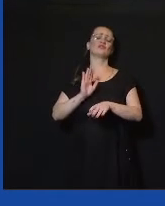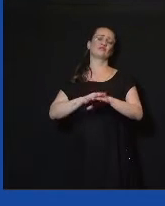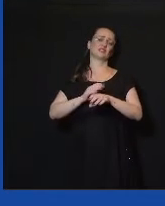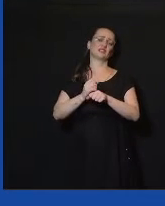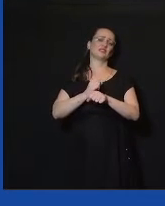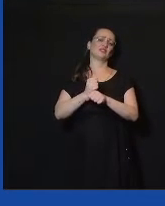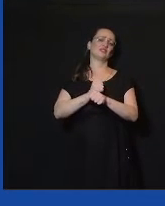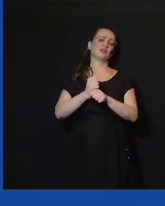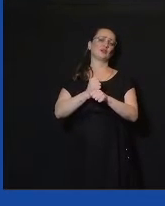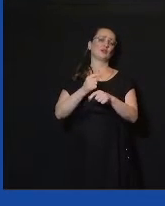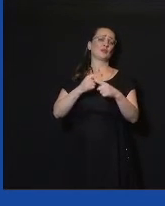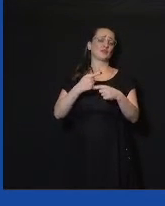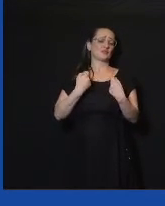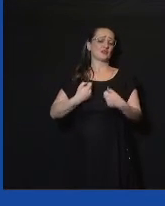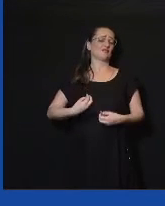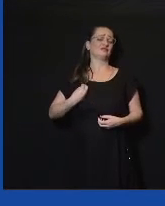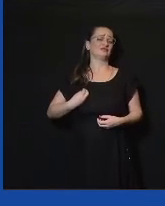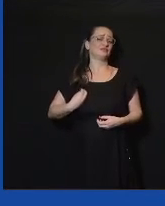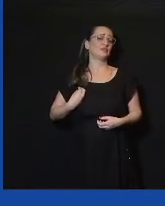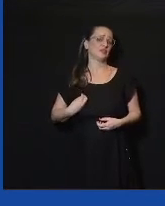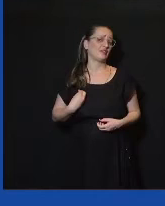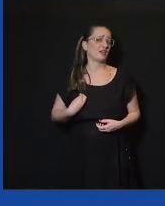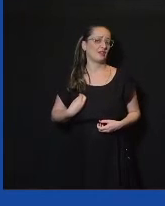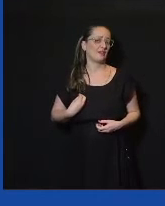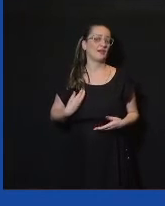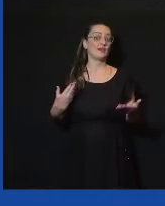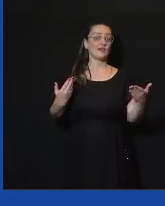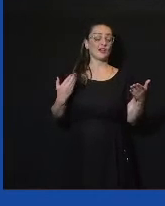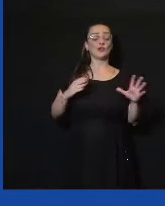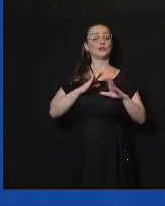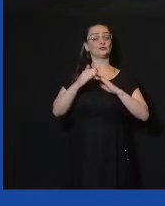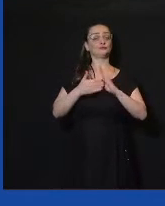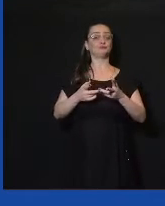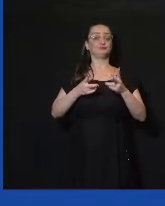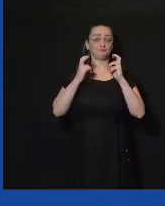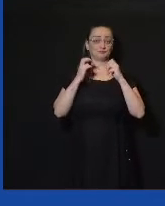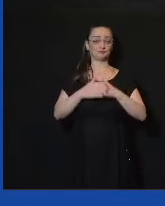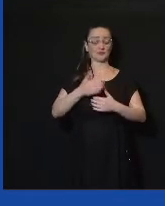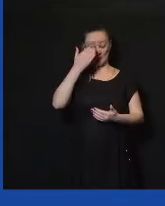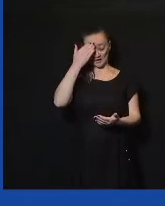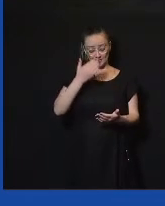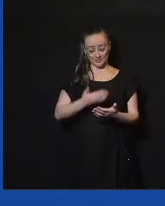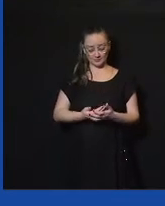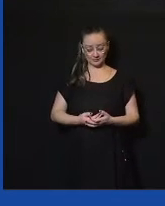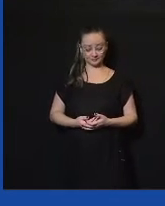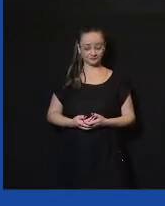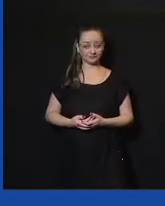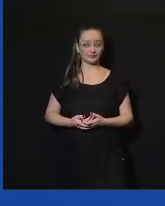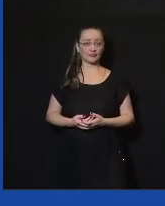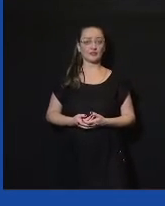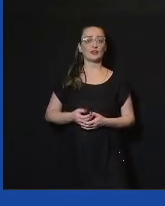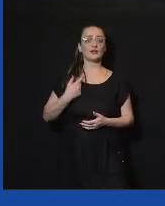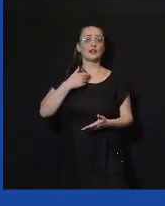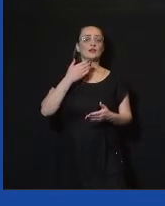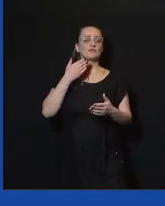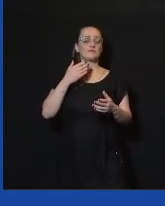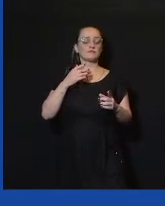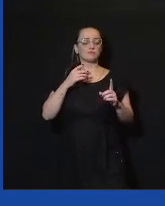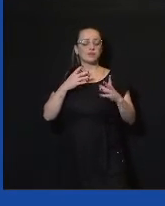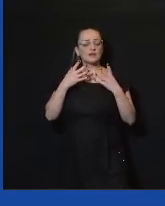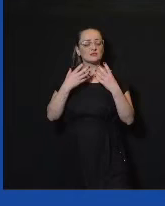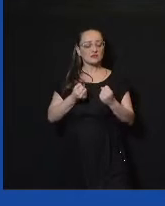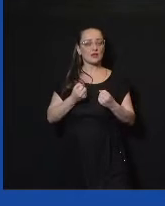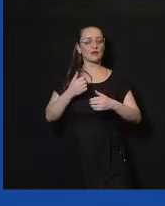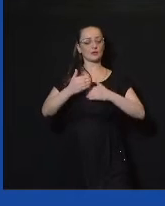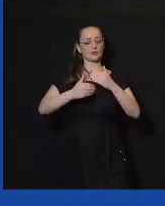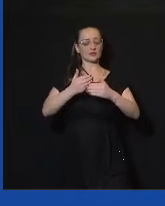instinto de sobrevivência. E é isso que agora todo mundo tá vendo. Eu acredito que quem dá a cara a bater, quem entendeu esse processo de